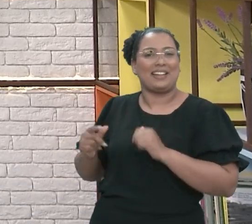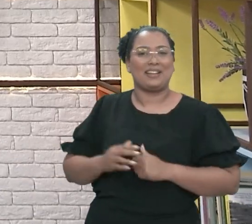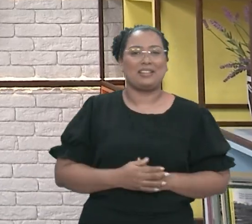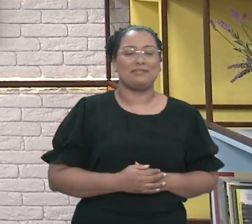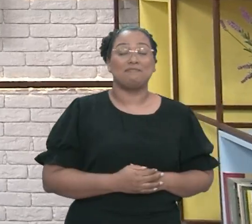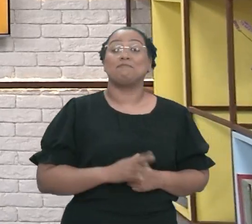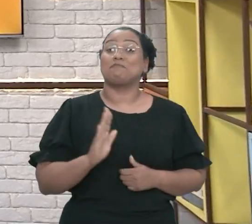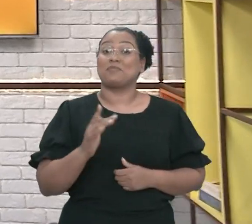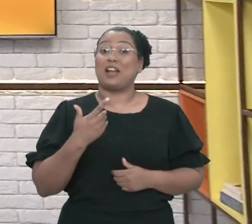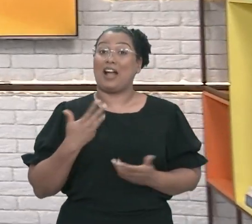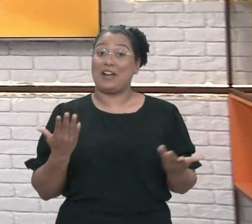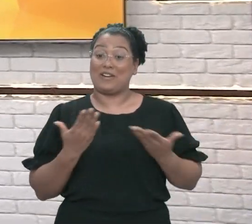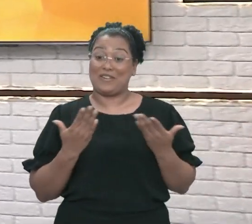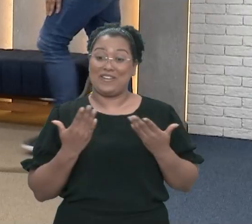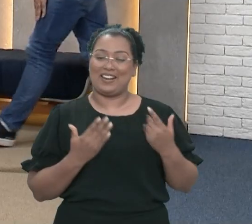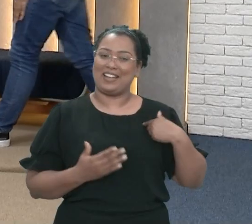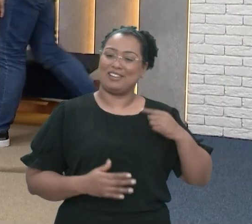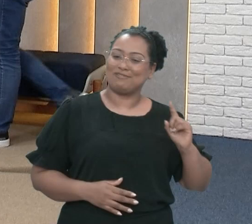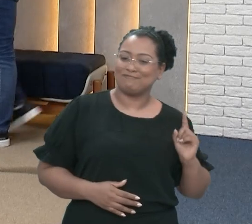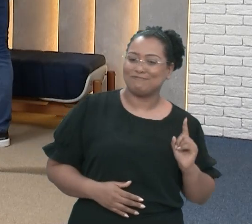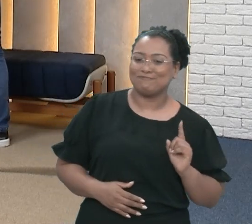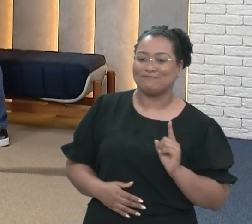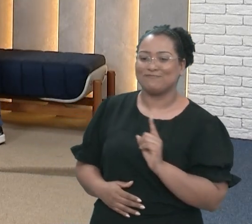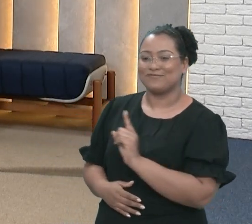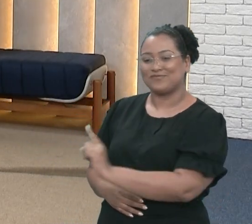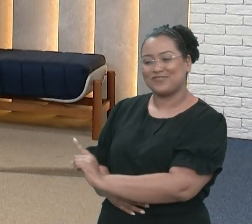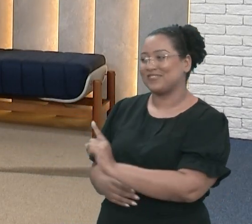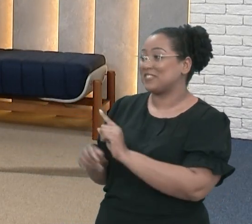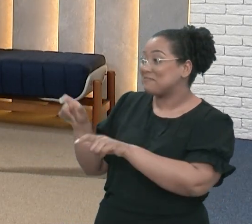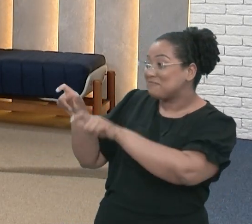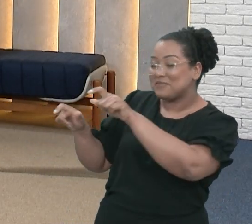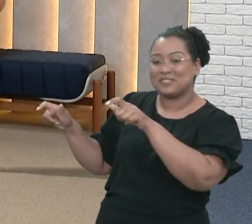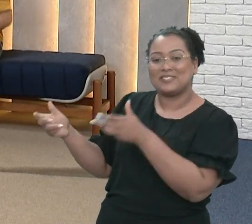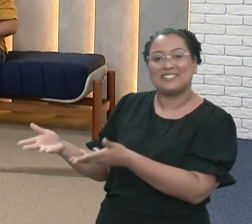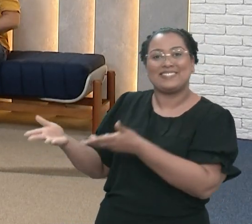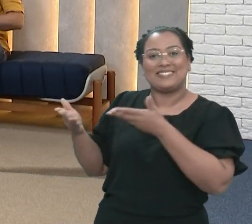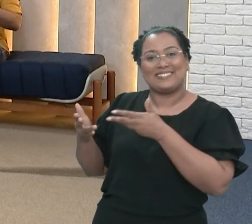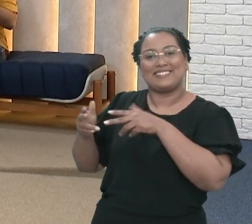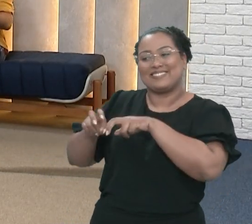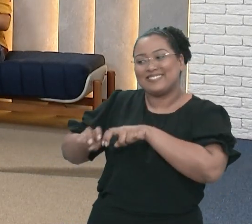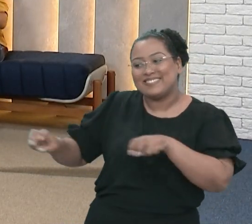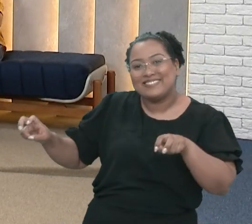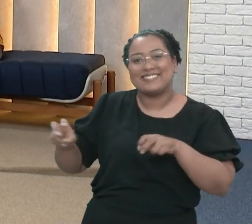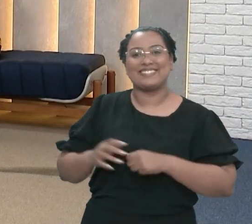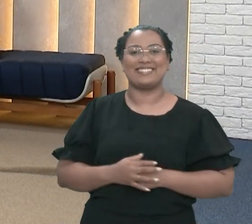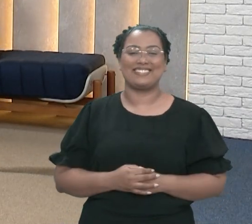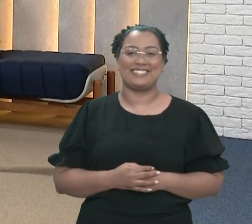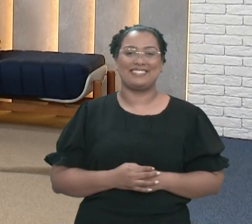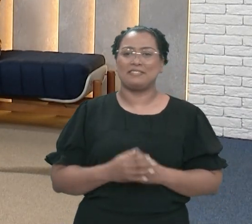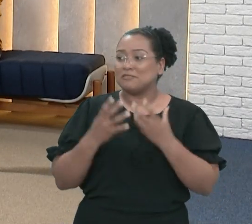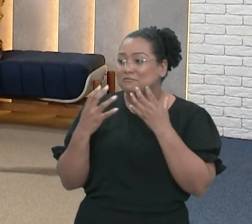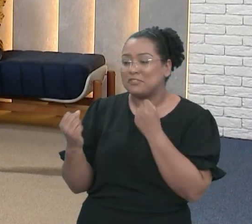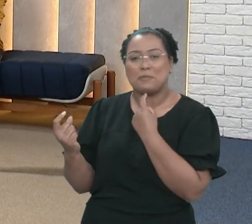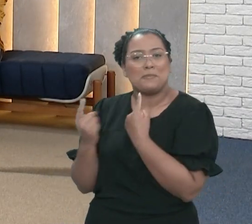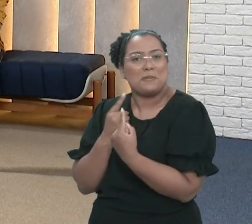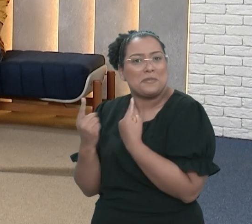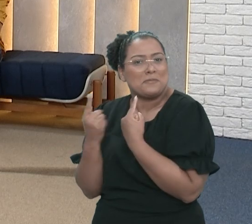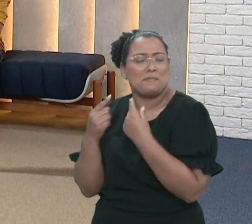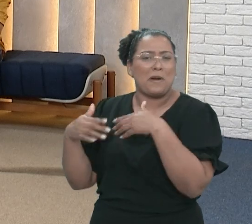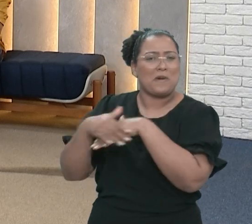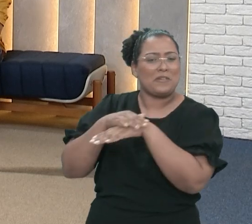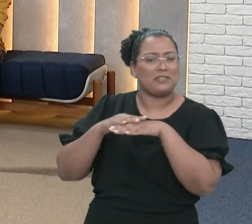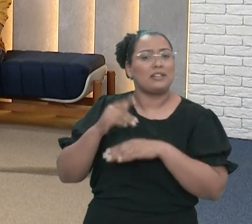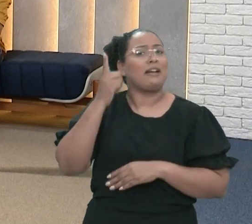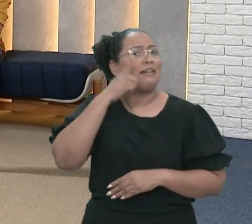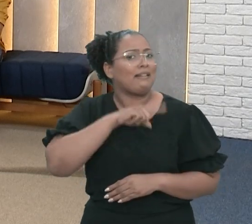vou caminhando aqui para o nosso sofá para receber então os nossos convidados. Na verdade, começar então esse nosso bate-papo com eles, né? Porque está